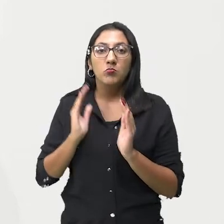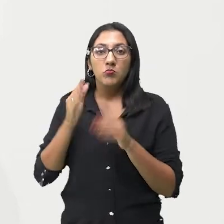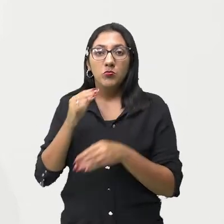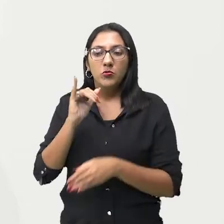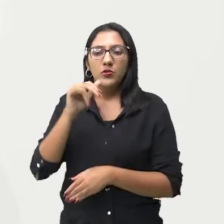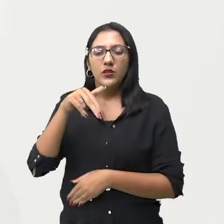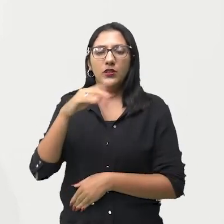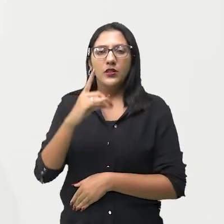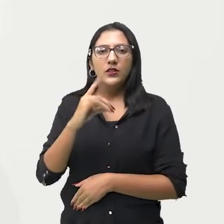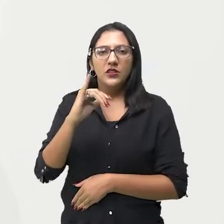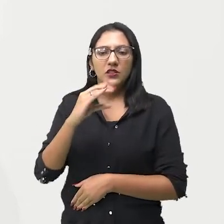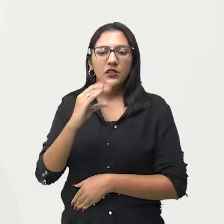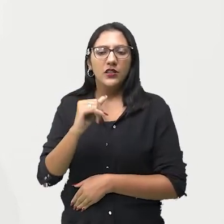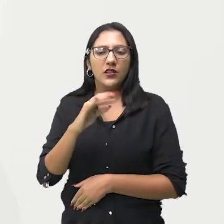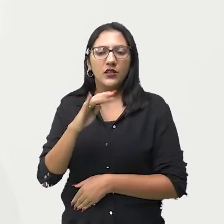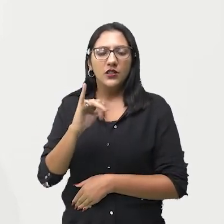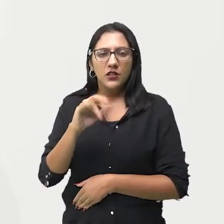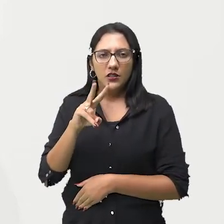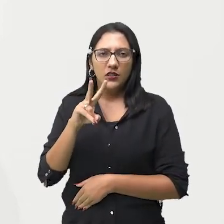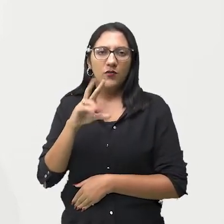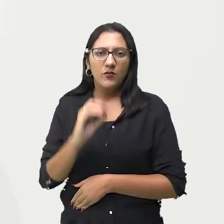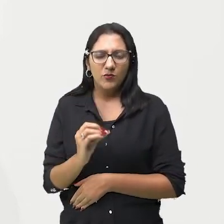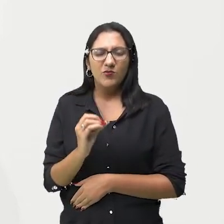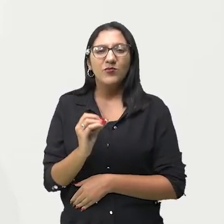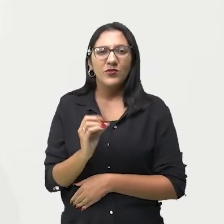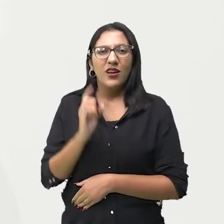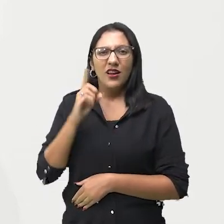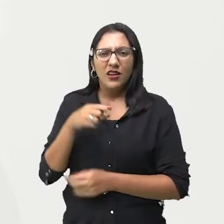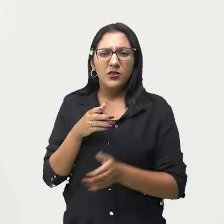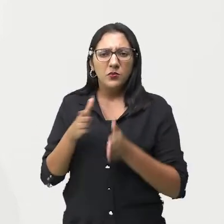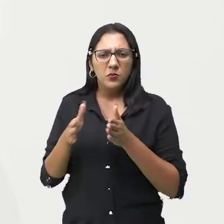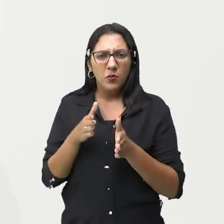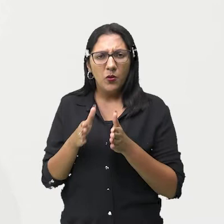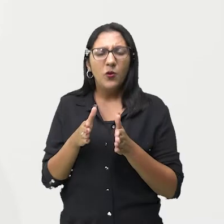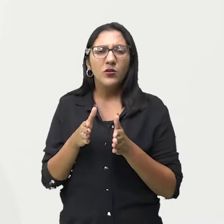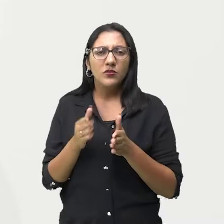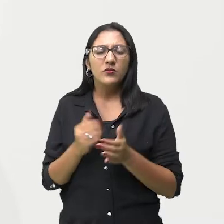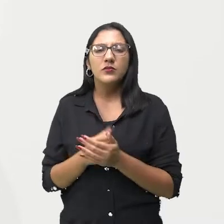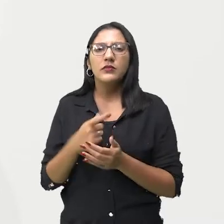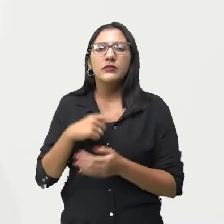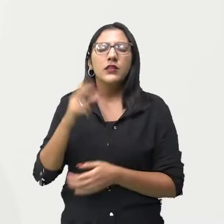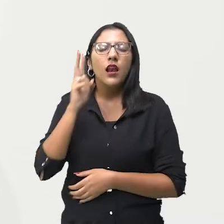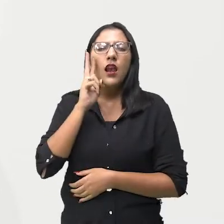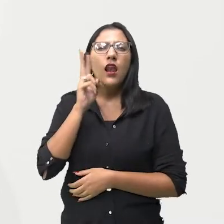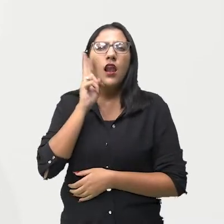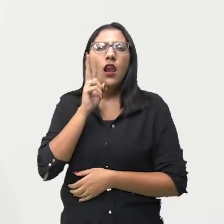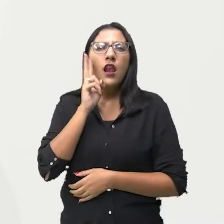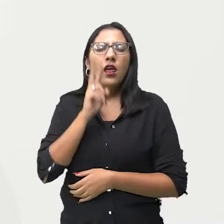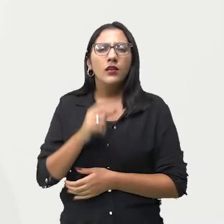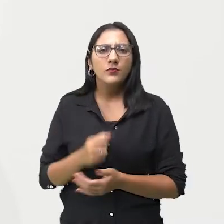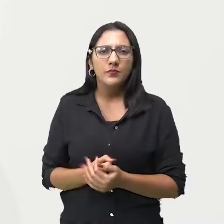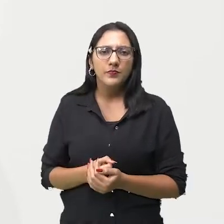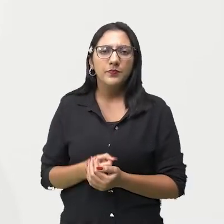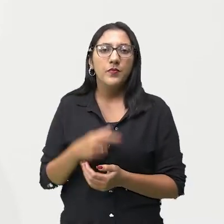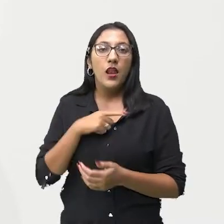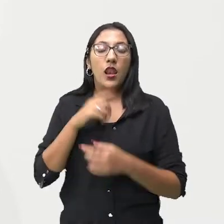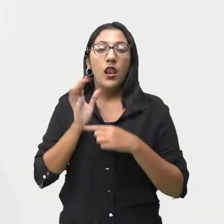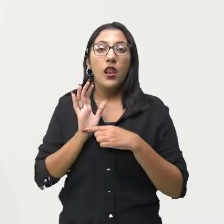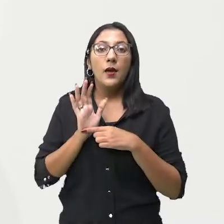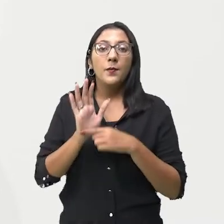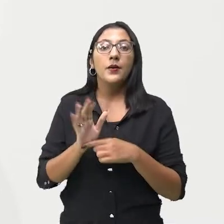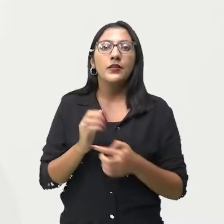indicativo. E o modo indicativo, para que nós possamos nos lembrar, é um modo que